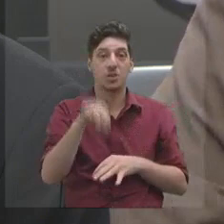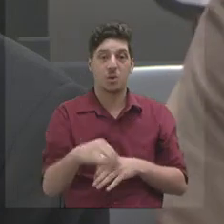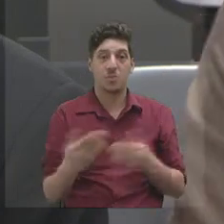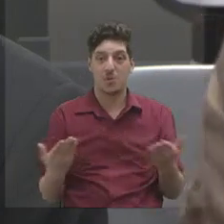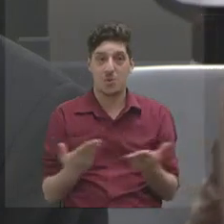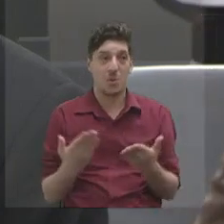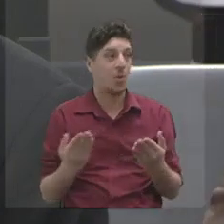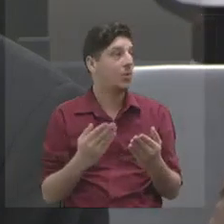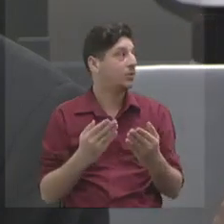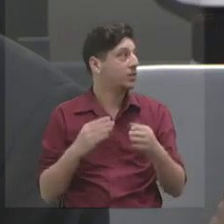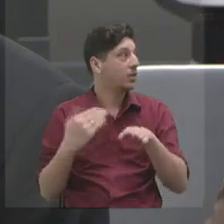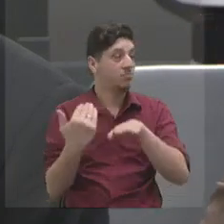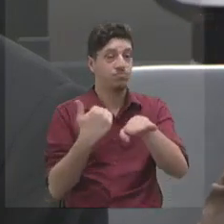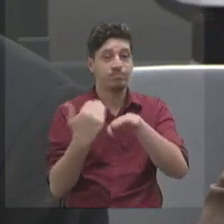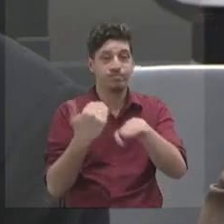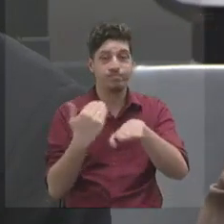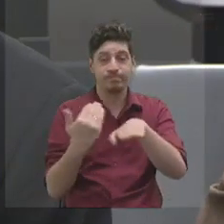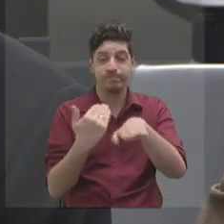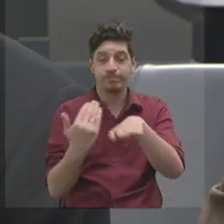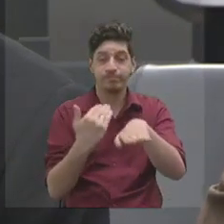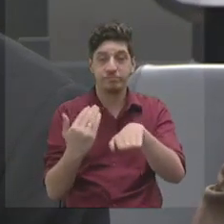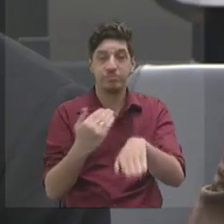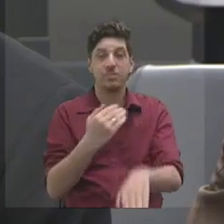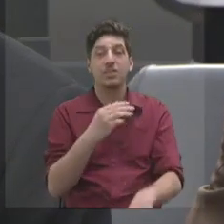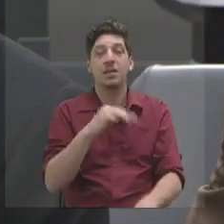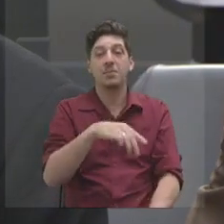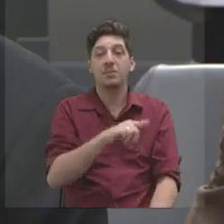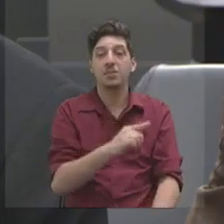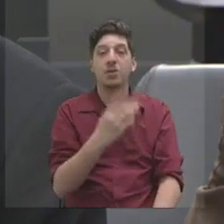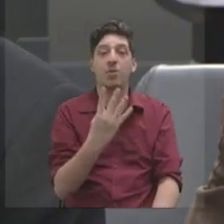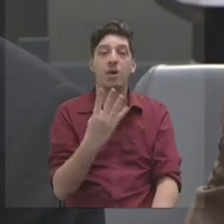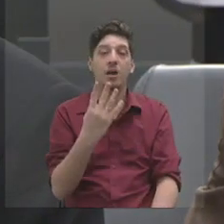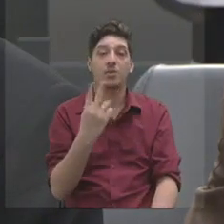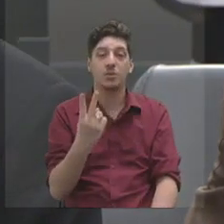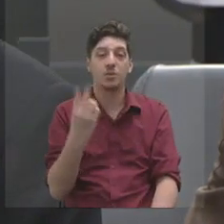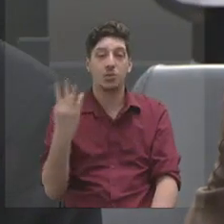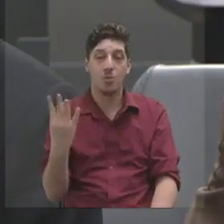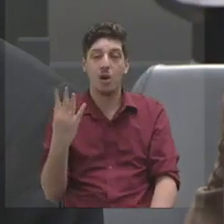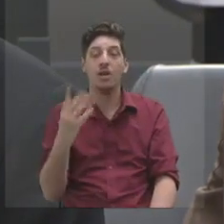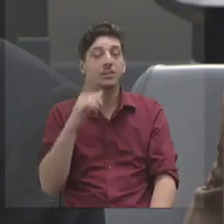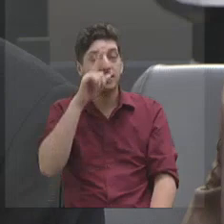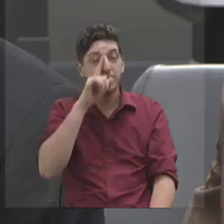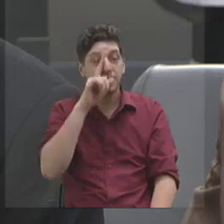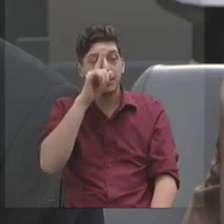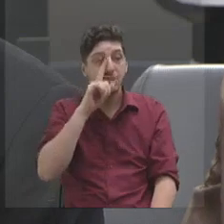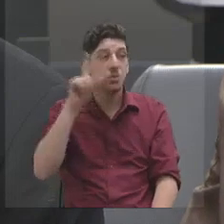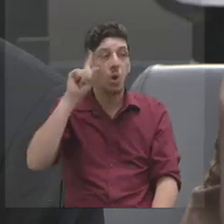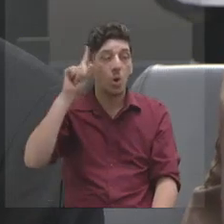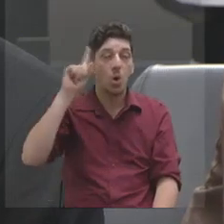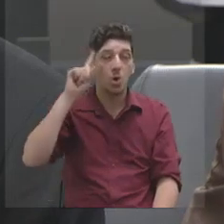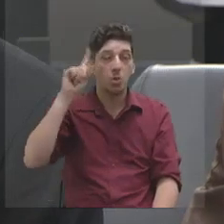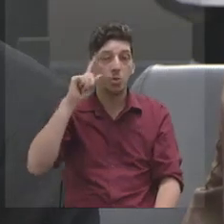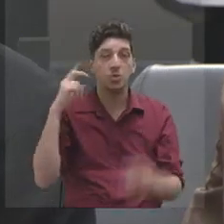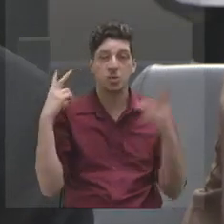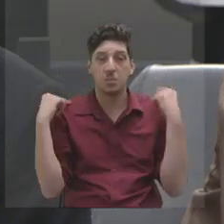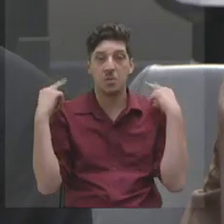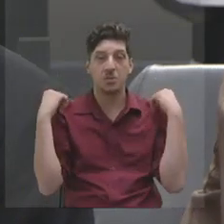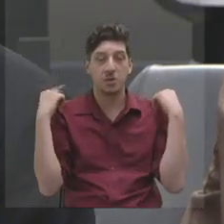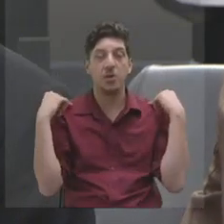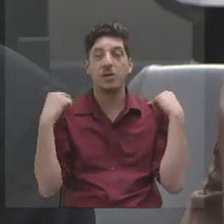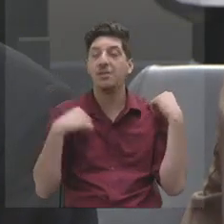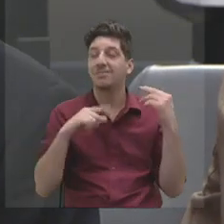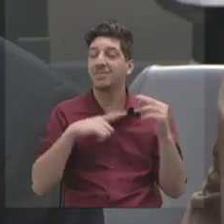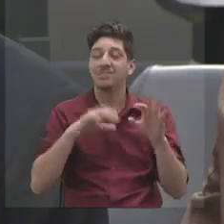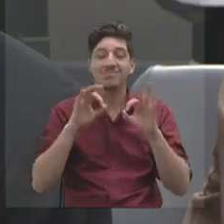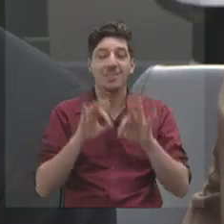intenso da mg4 colocando motoristas em risco todos os dias eu não tenho dúvidas ao afirmar que há quatro